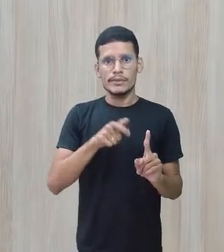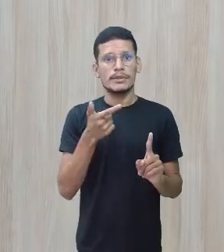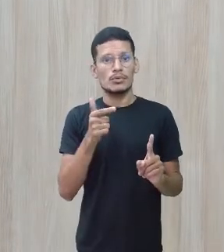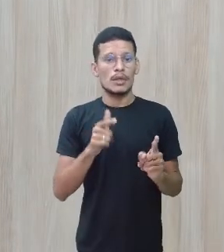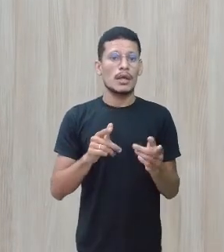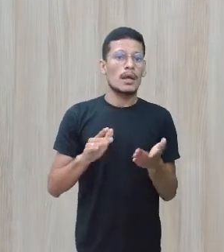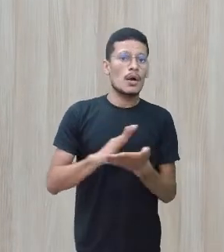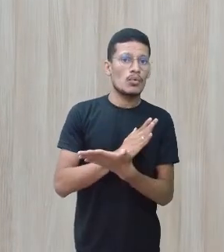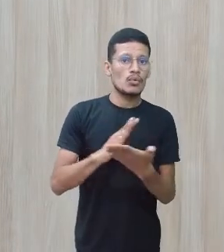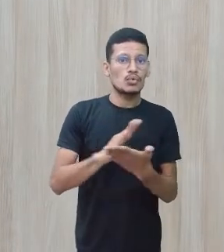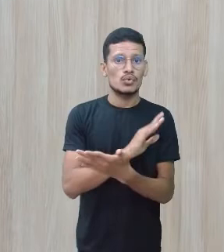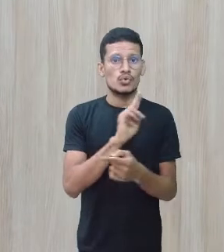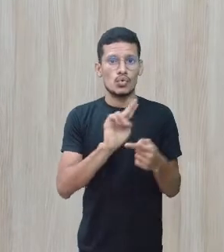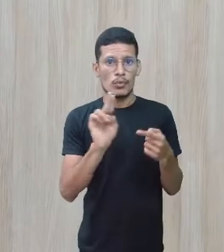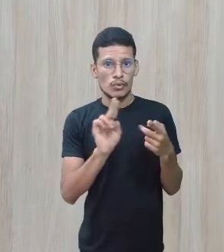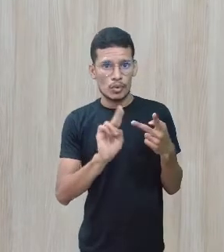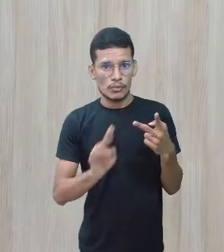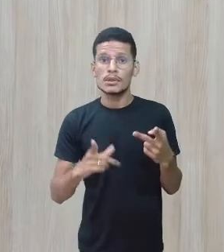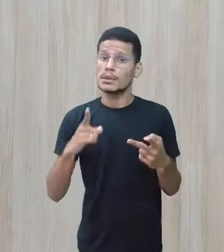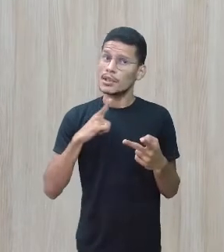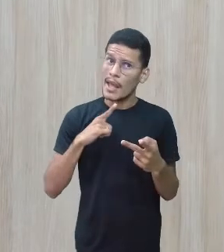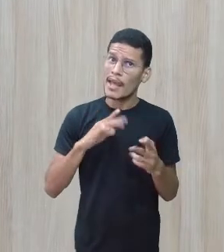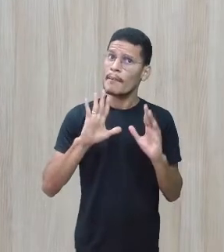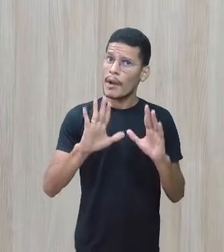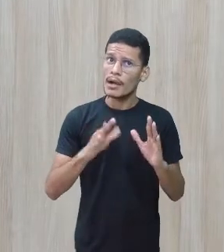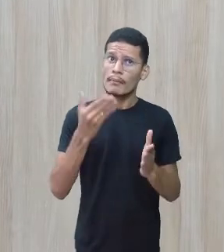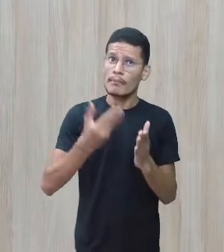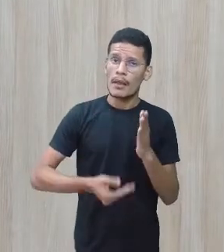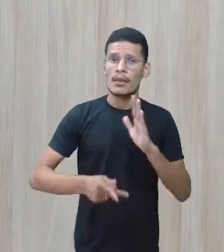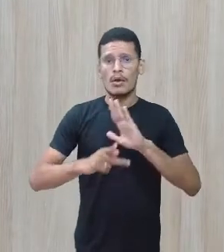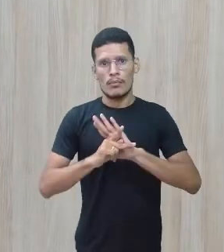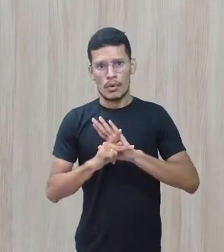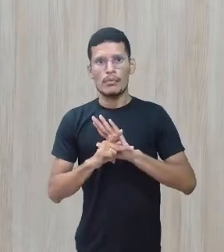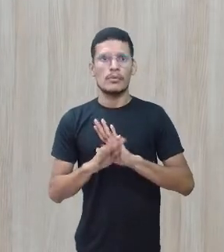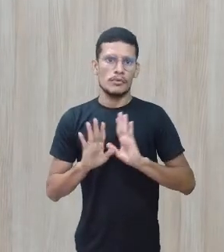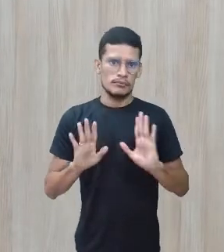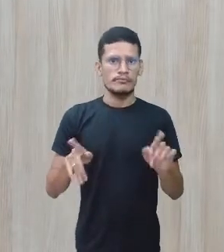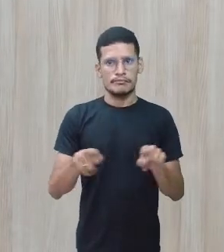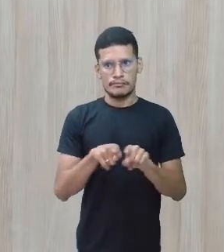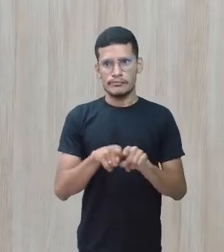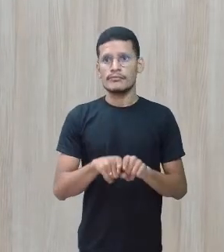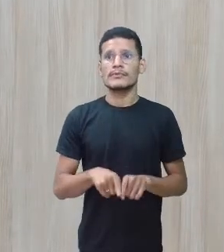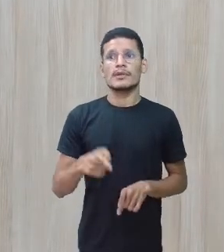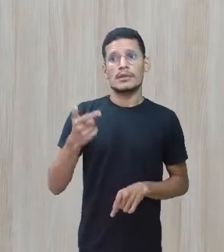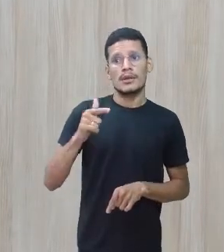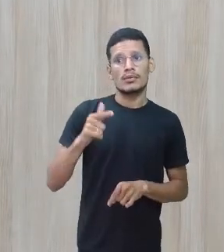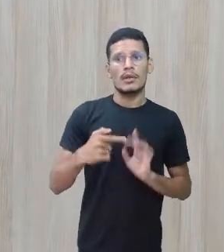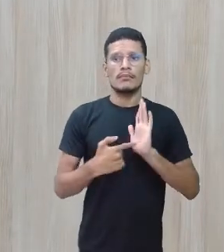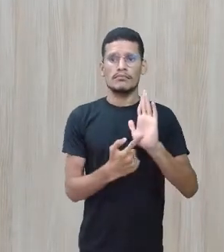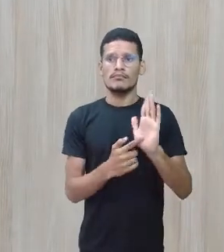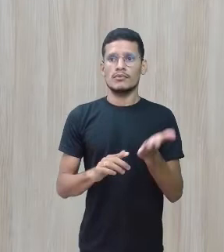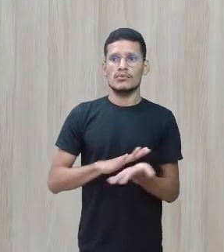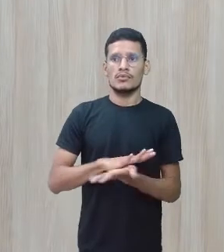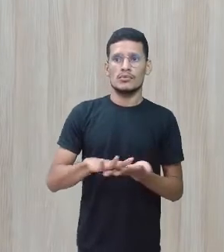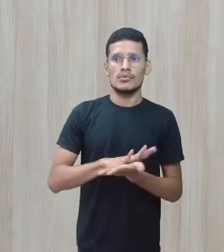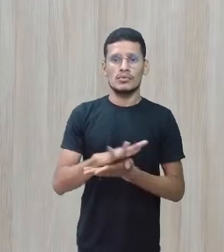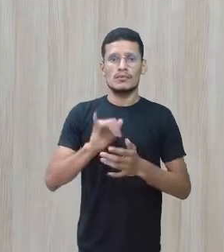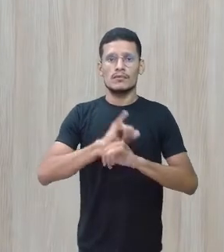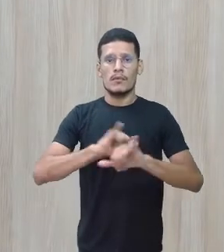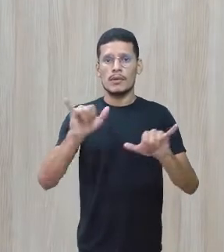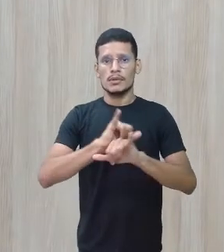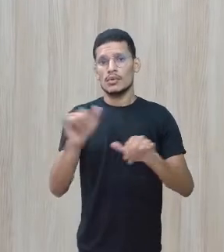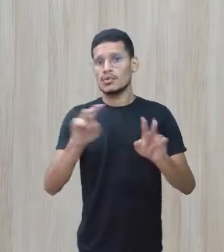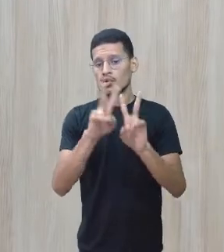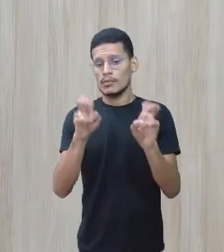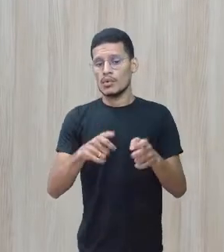nome próprio. Às vezes até havia, mas esse nome se perdeu, né? Geralmente não são apresentadas informações sobre